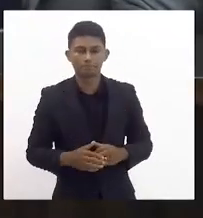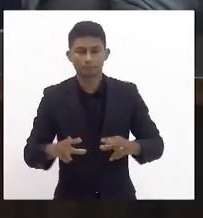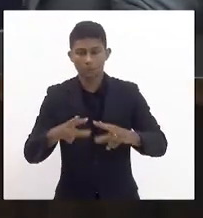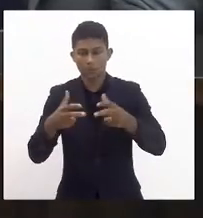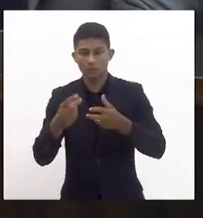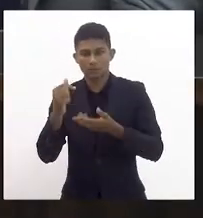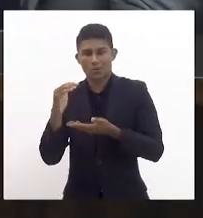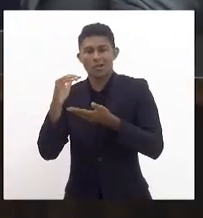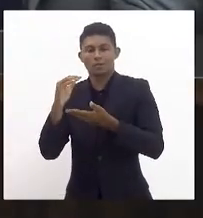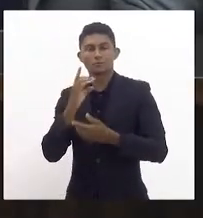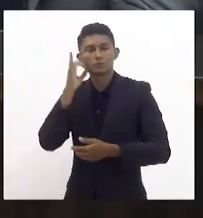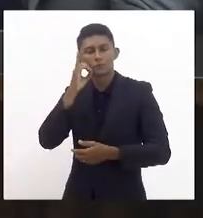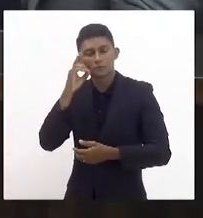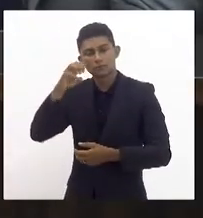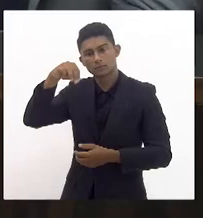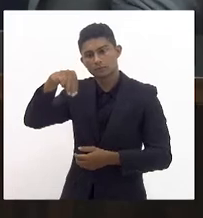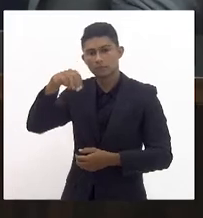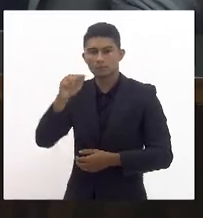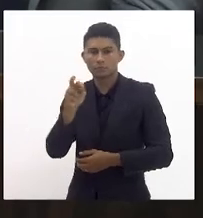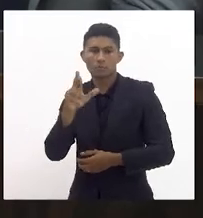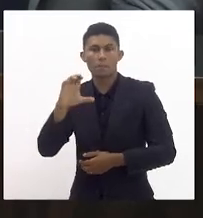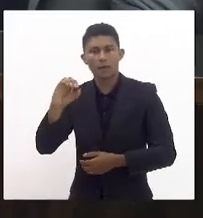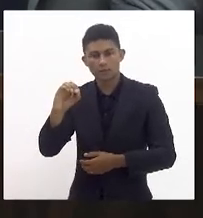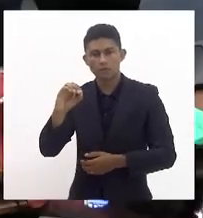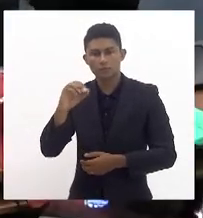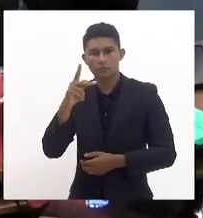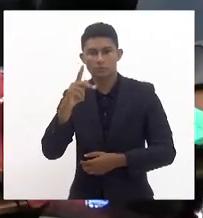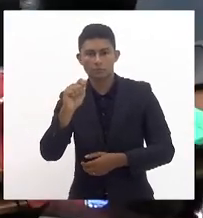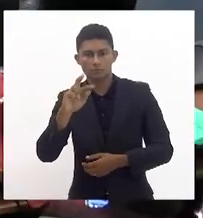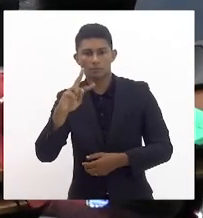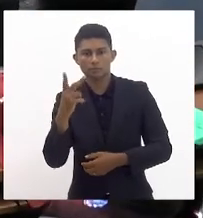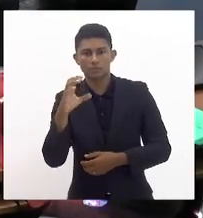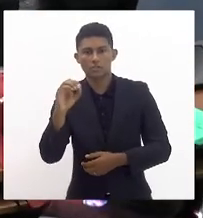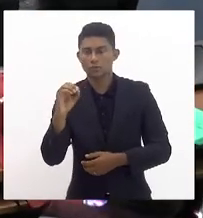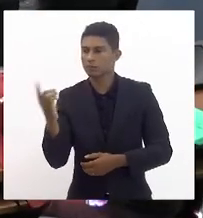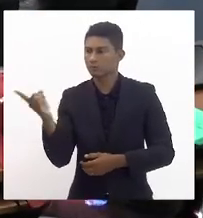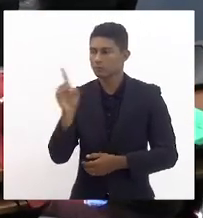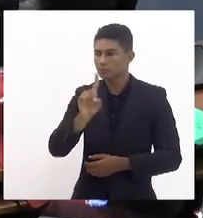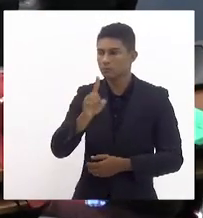Comissão de Orçamento, deputado Márcio Canella. Deputado Márcio Pacheco.